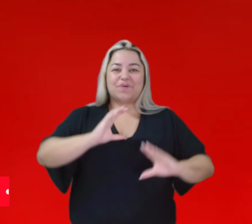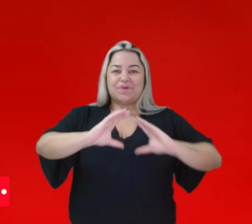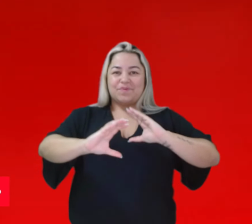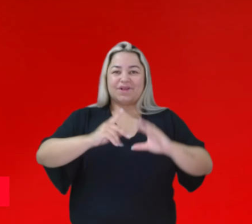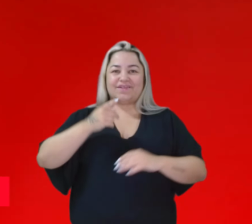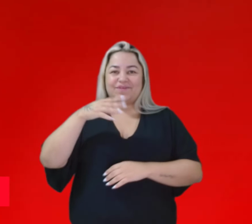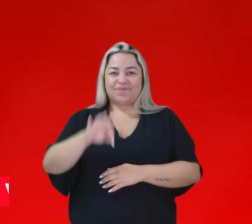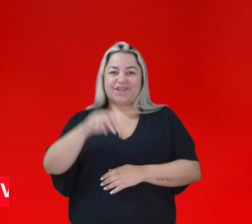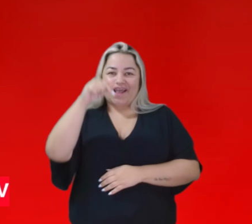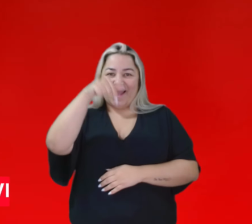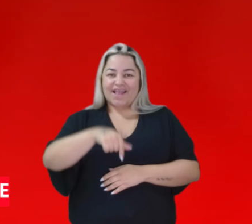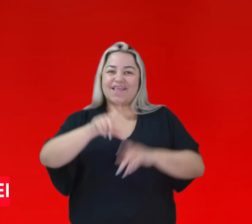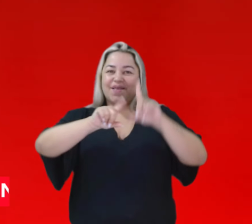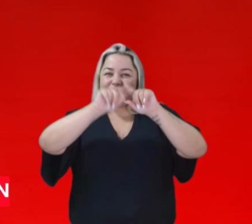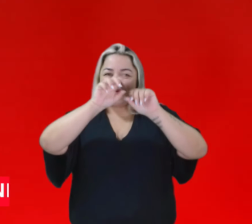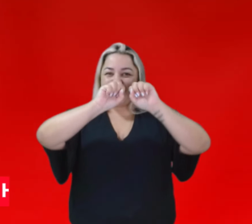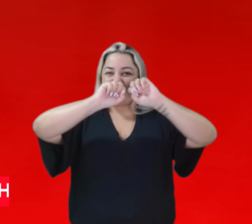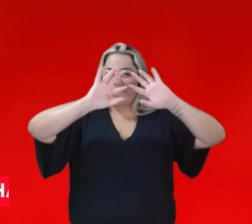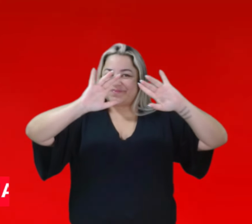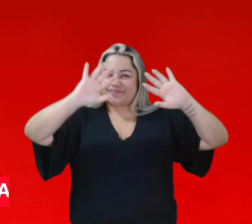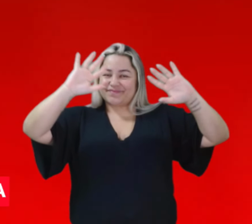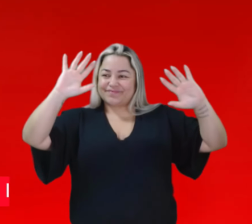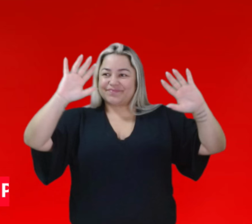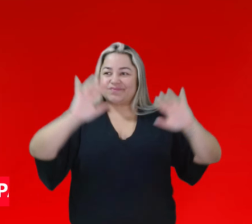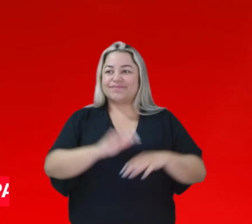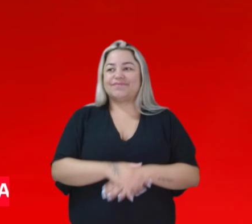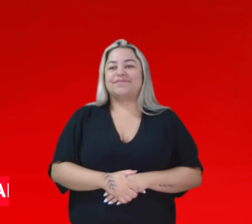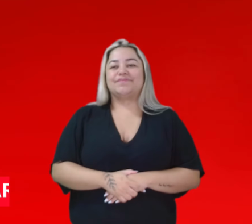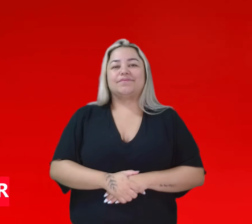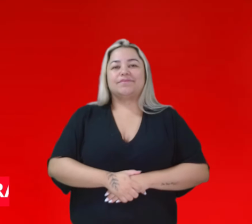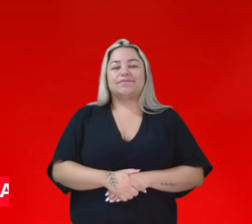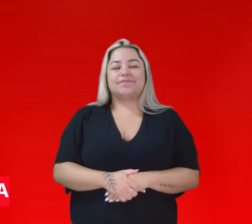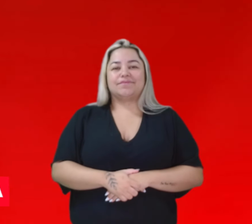Comunicação PT. Aqui brilha uma estrela.